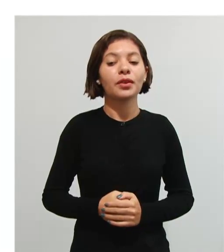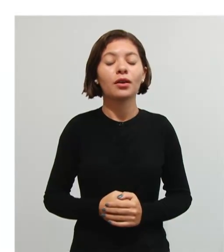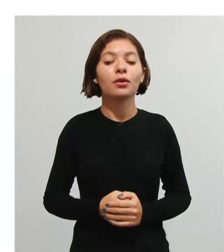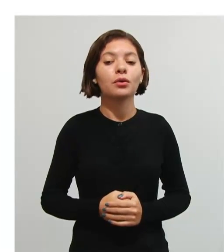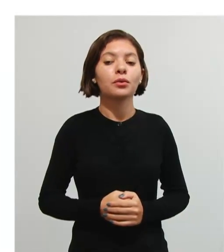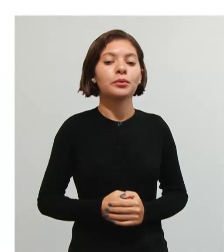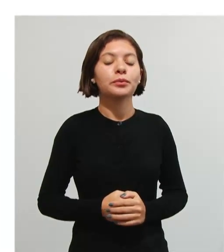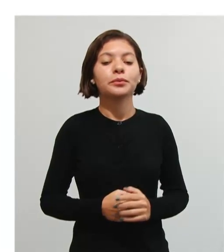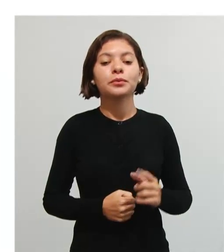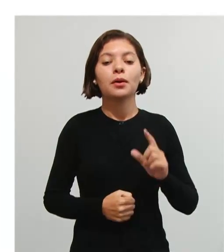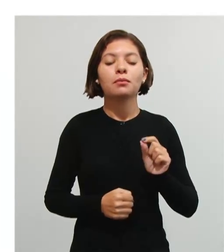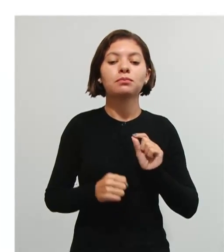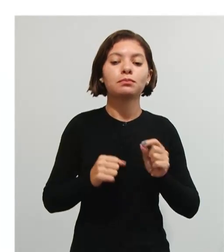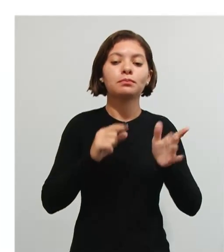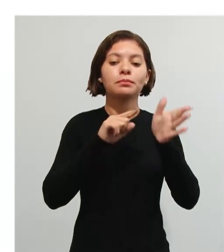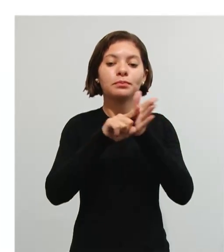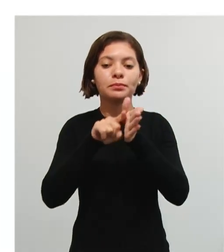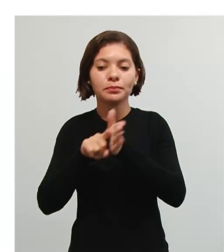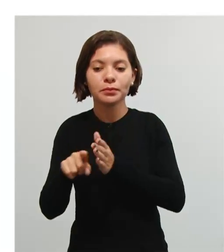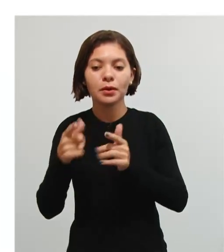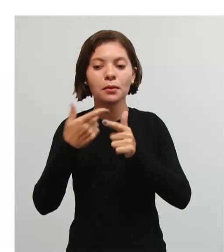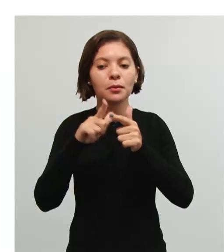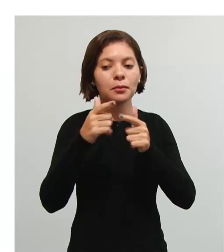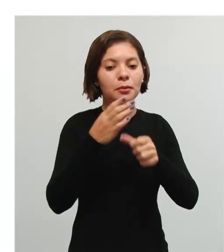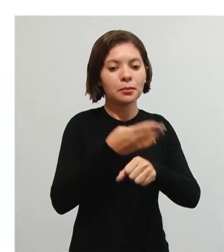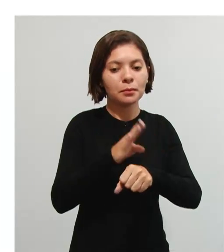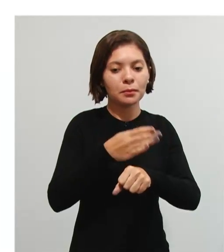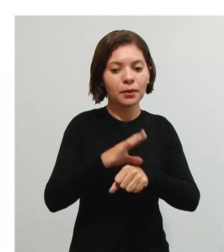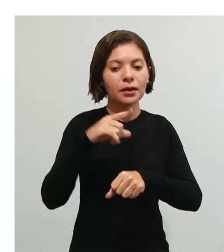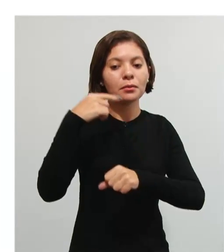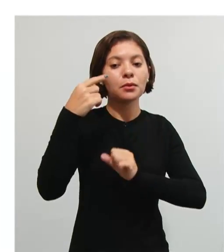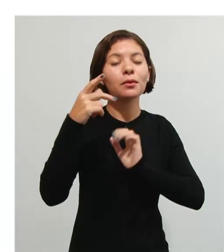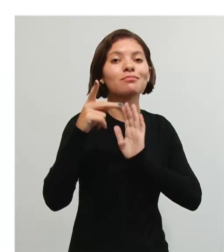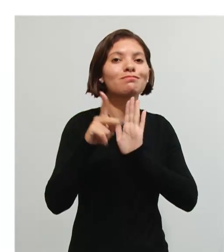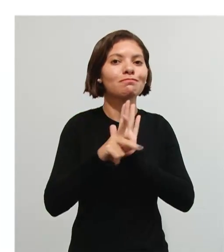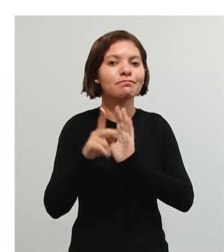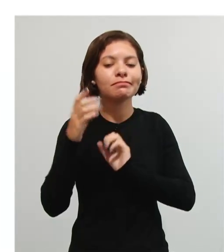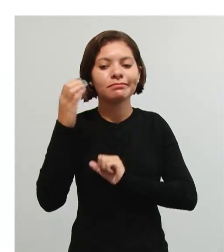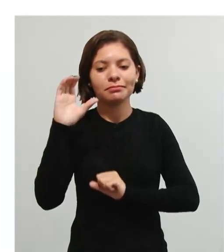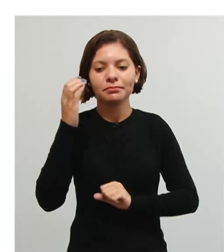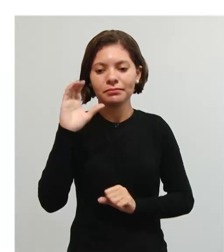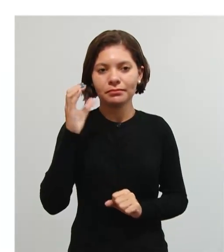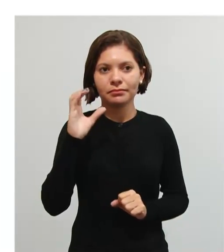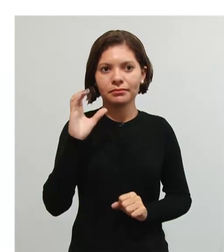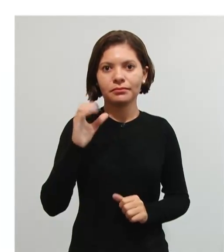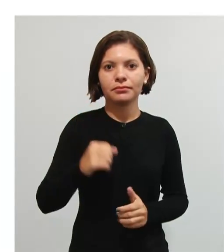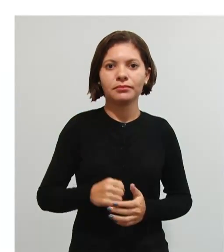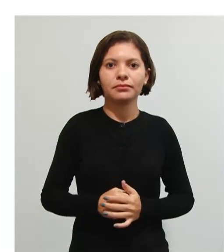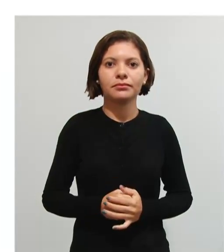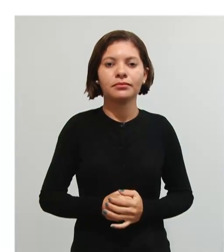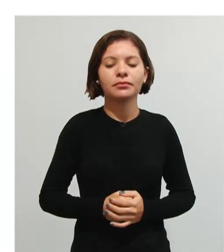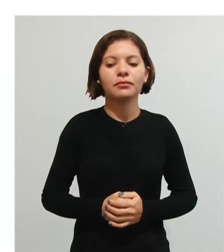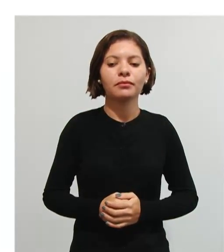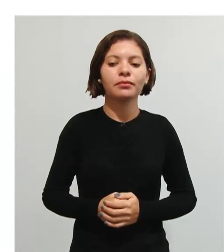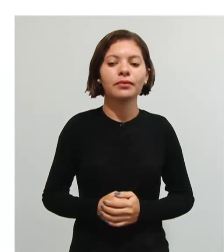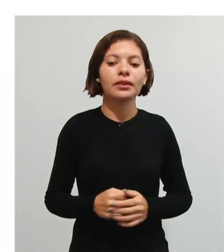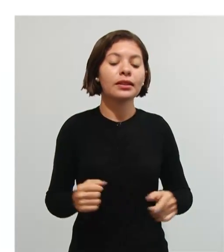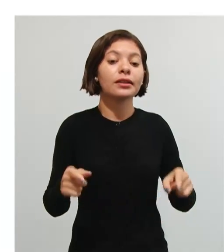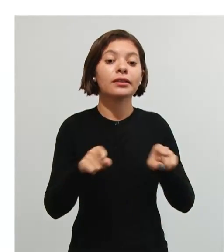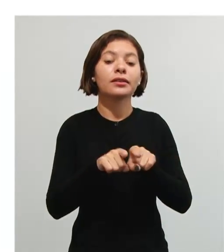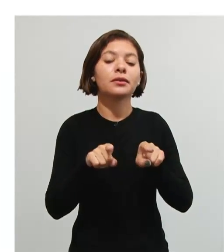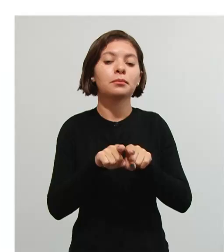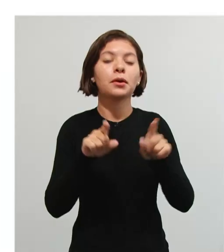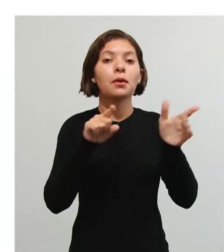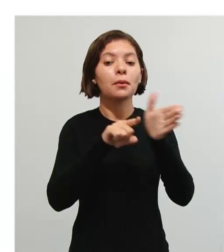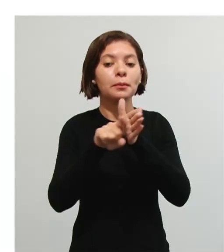pesquisa sobre problemas práticos pode conduzir à descoberta de princípios científicos, né? Da mesma forma, uma